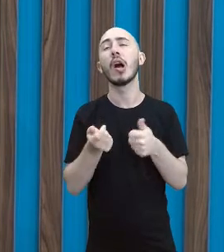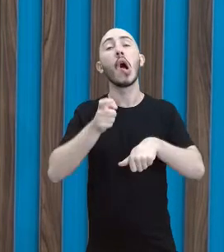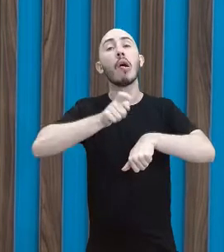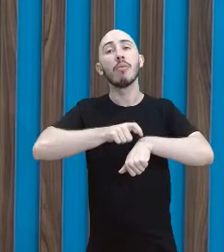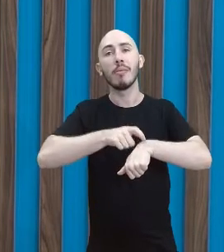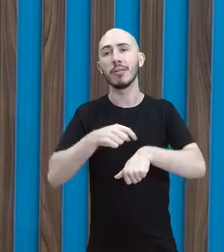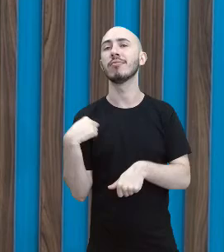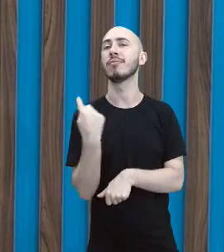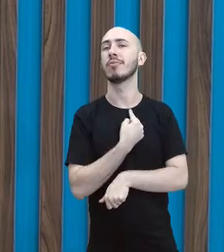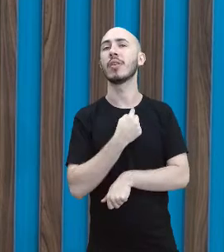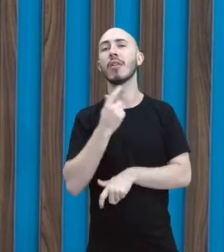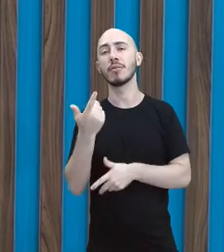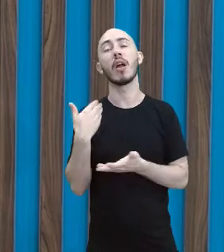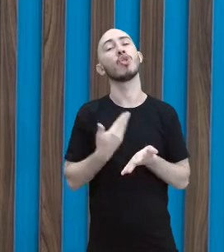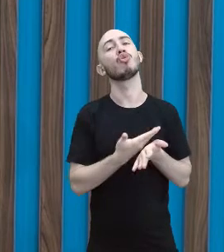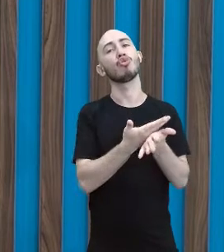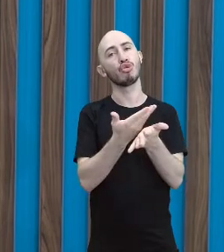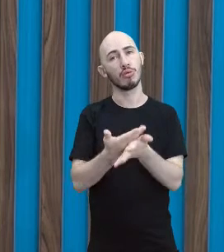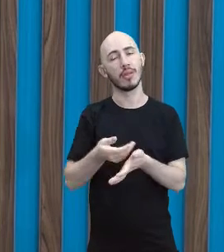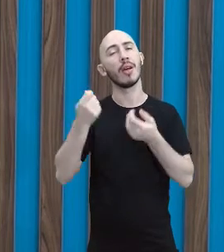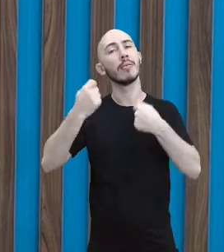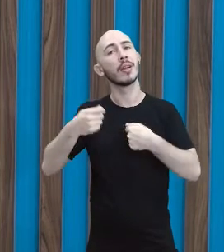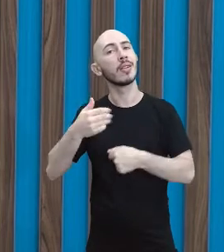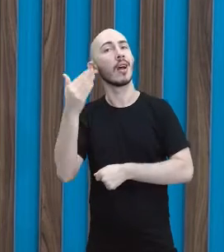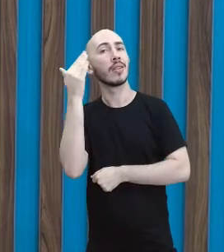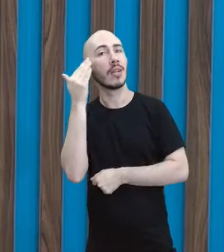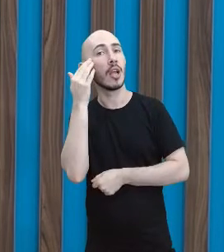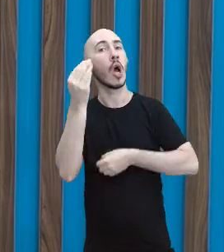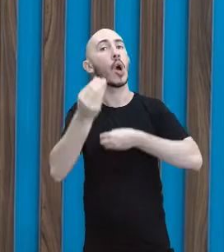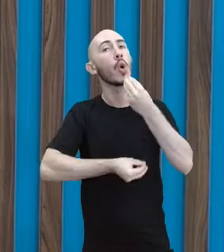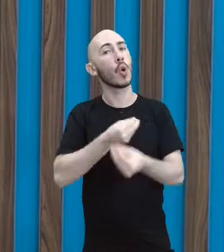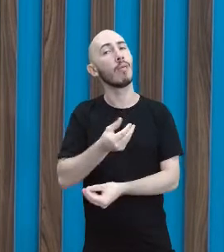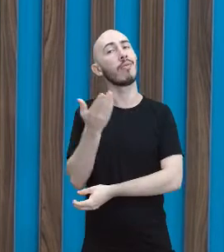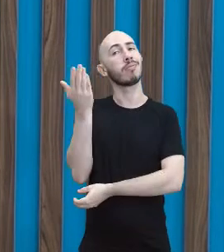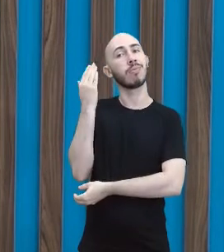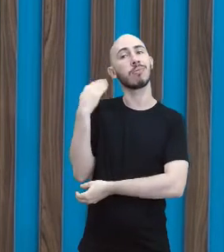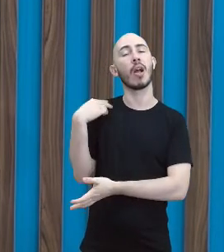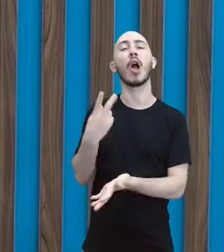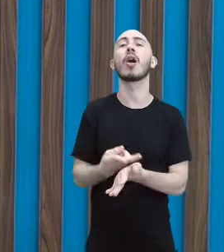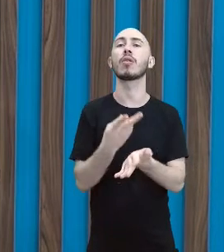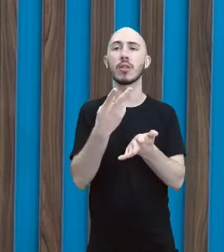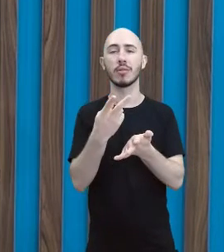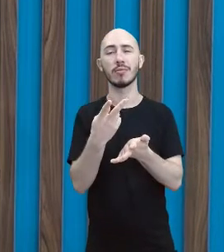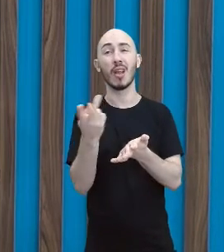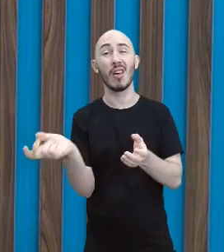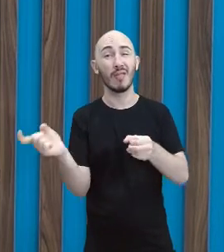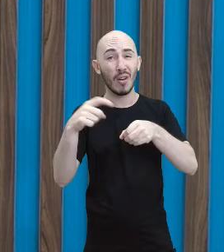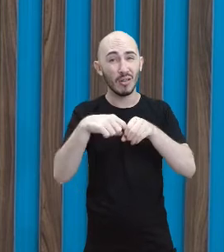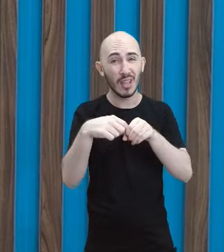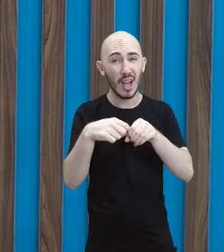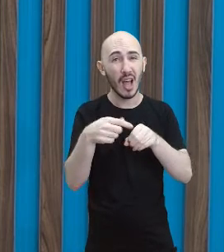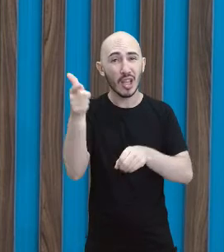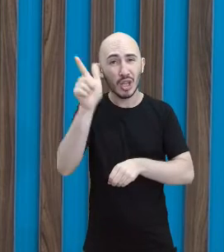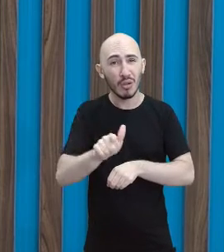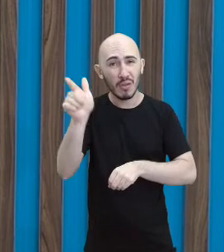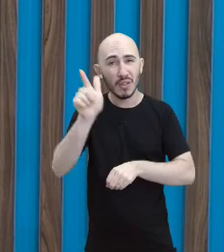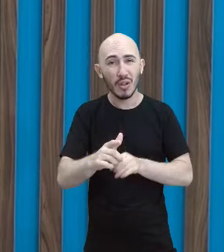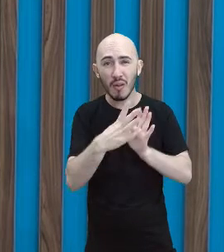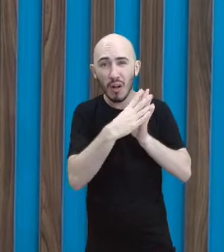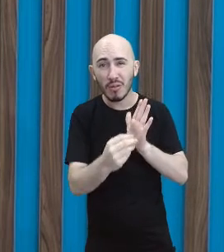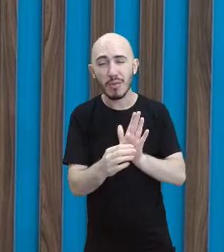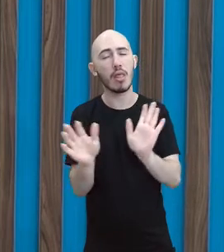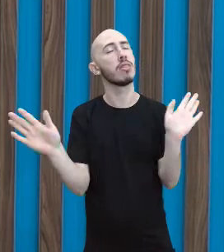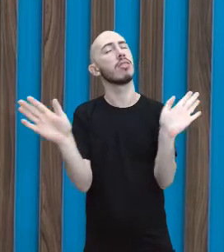gente tem que estudar para entender como é que essas coisas se deram e não voltar a repetir, né,